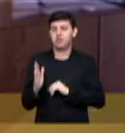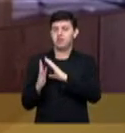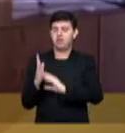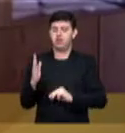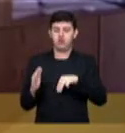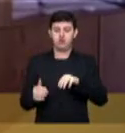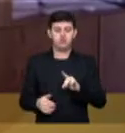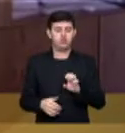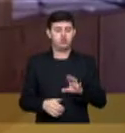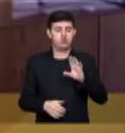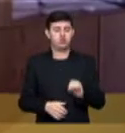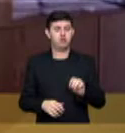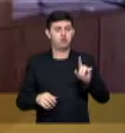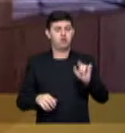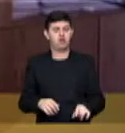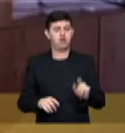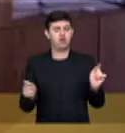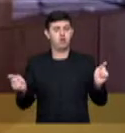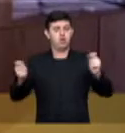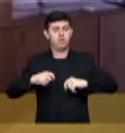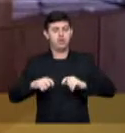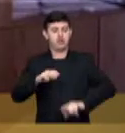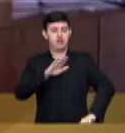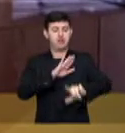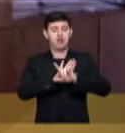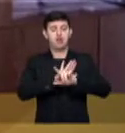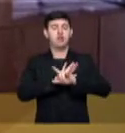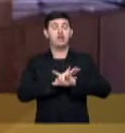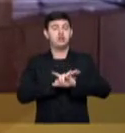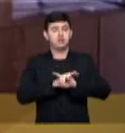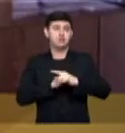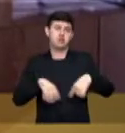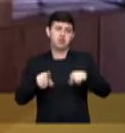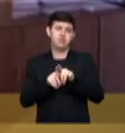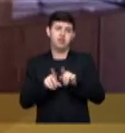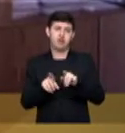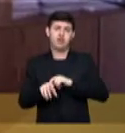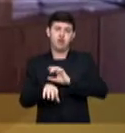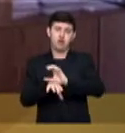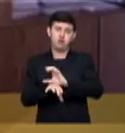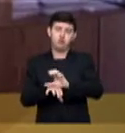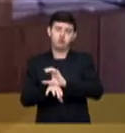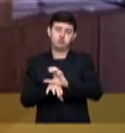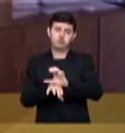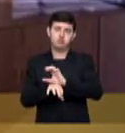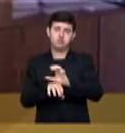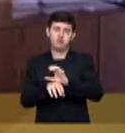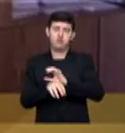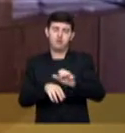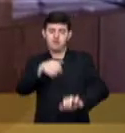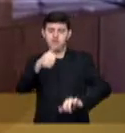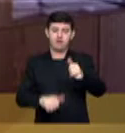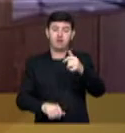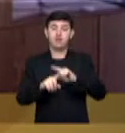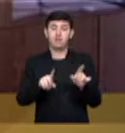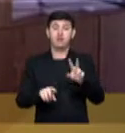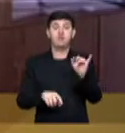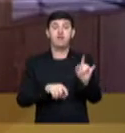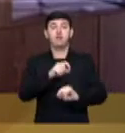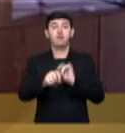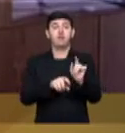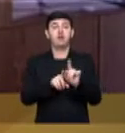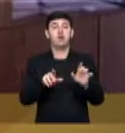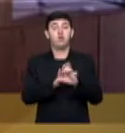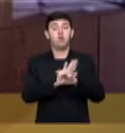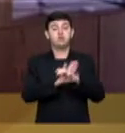de competência legislativa traçado pela Constituição e, consequentemente, ferir preceitos fundamentais amparados pelo